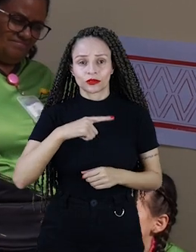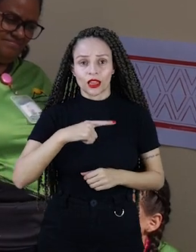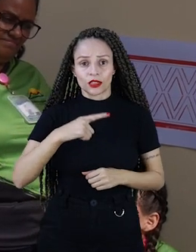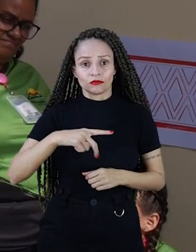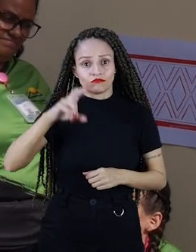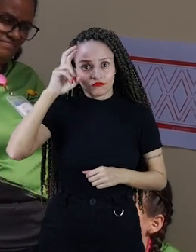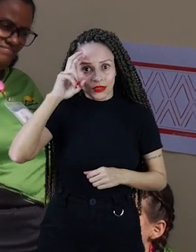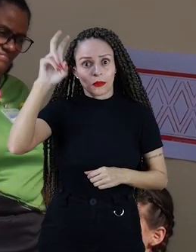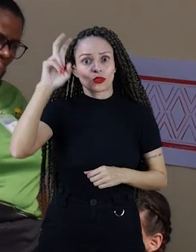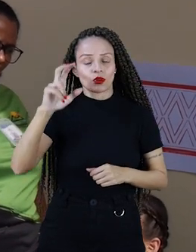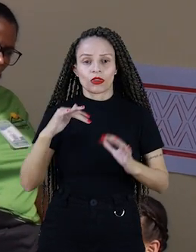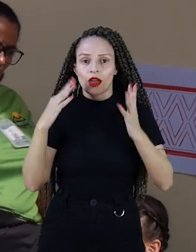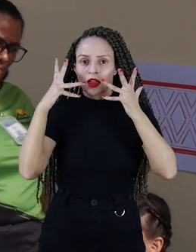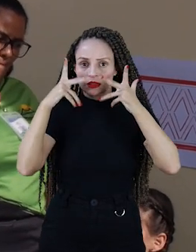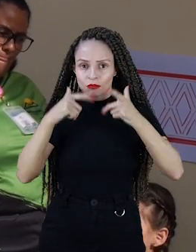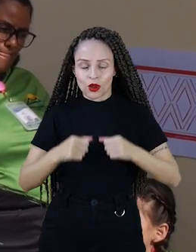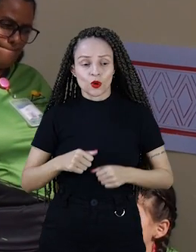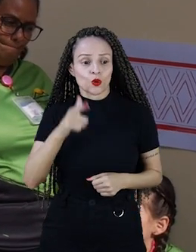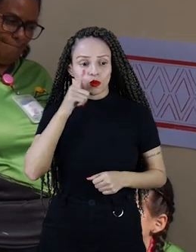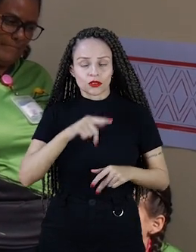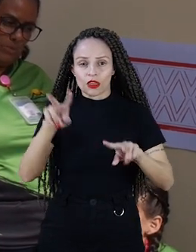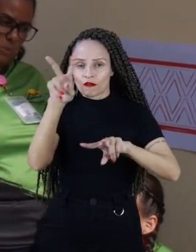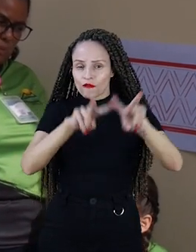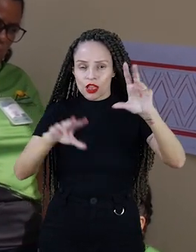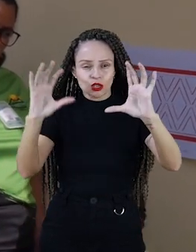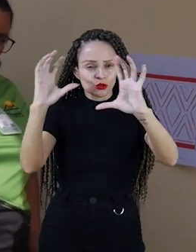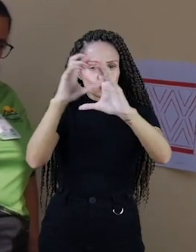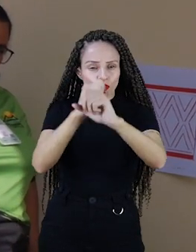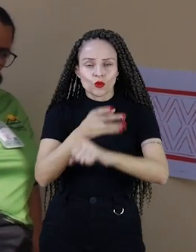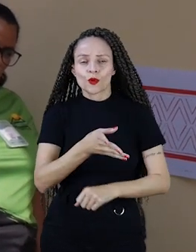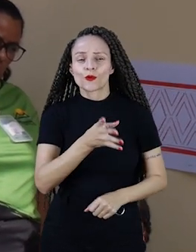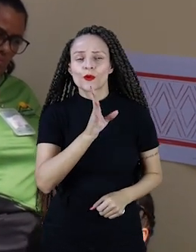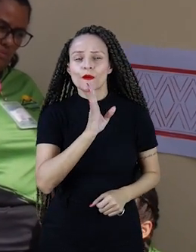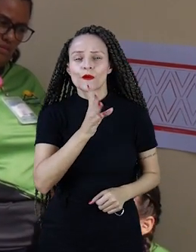desse animal. Ele consegue ver no escuro, ele conhece os segredos.